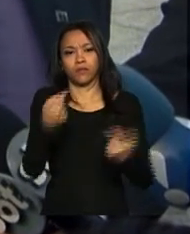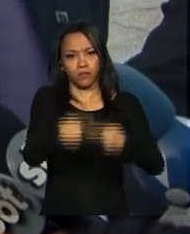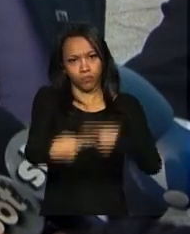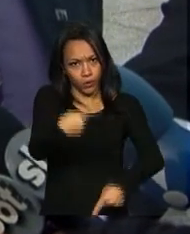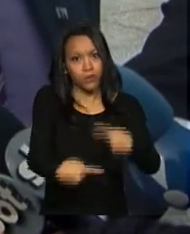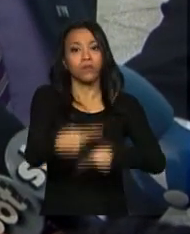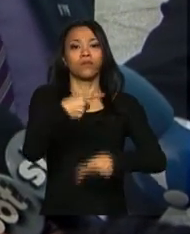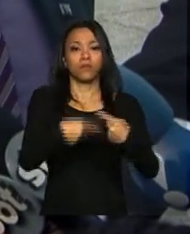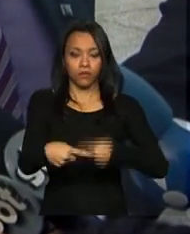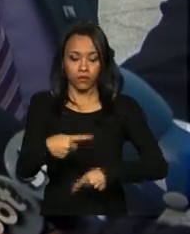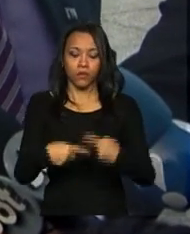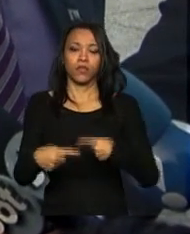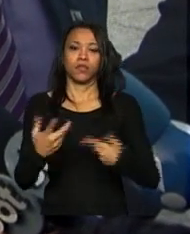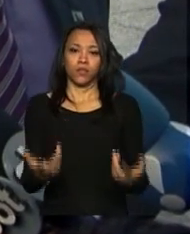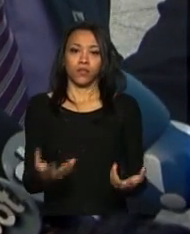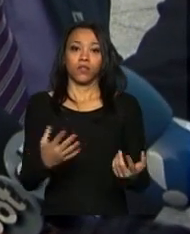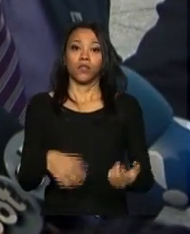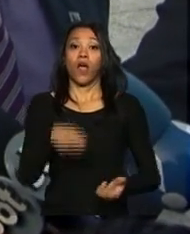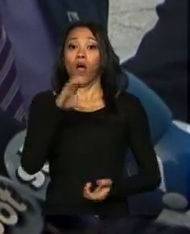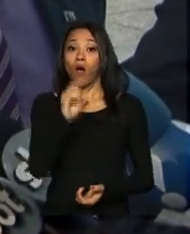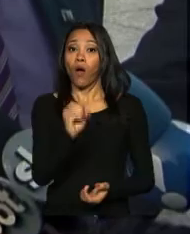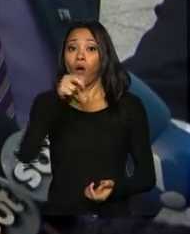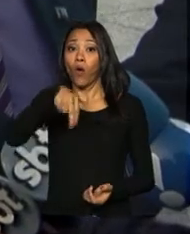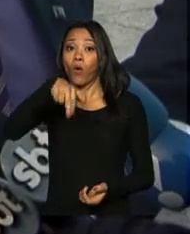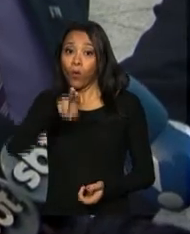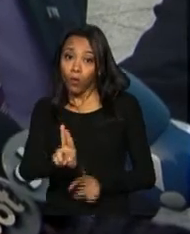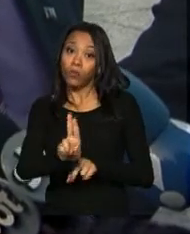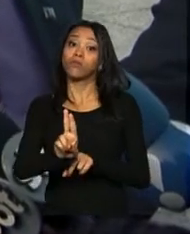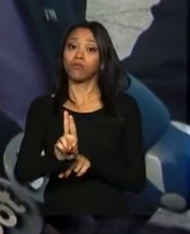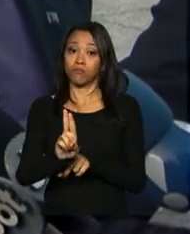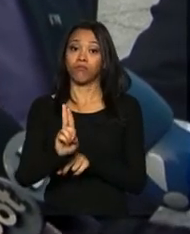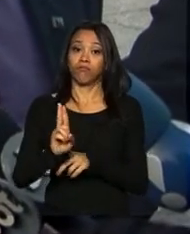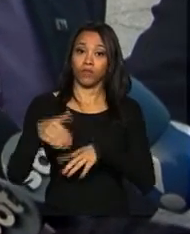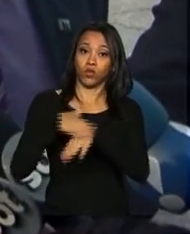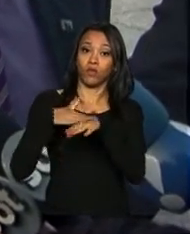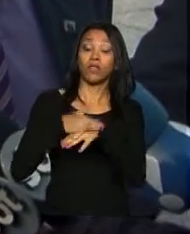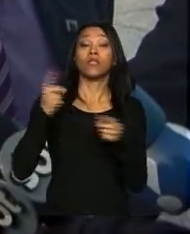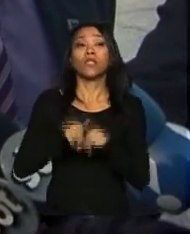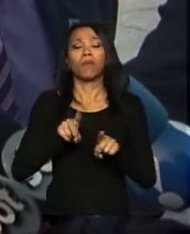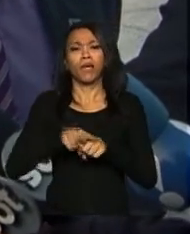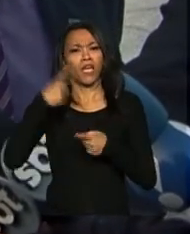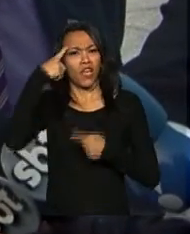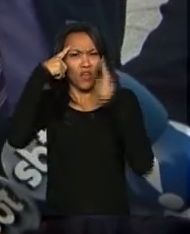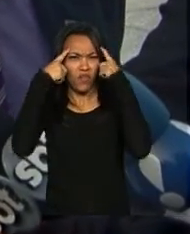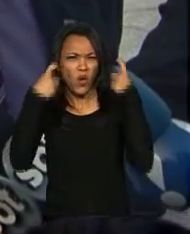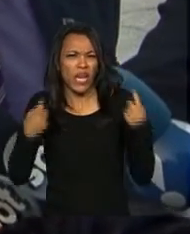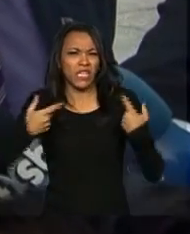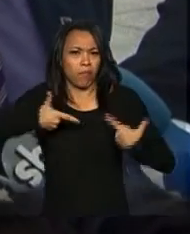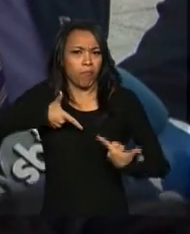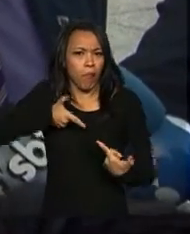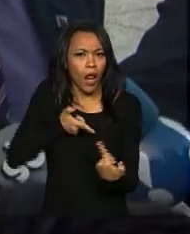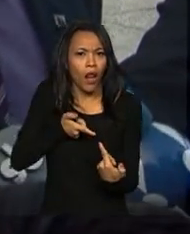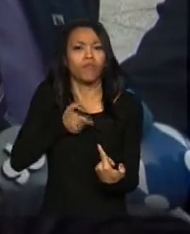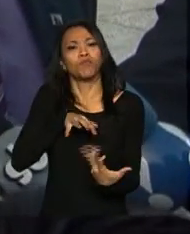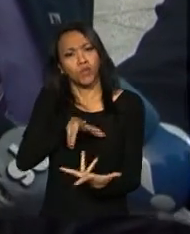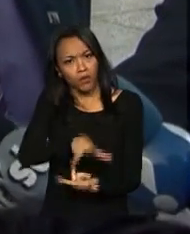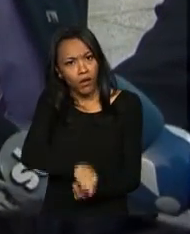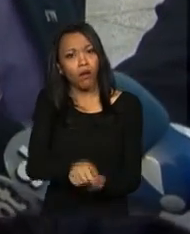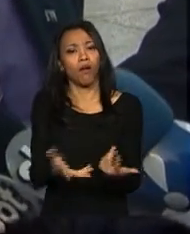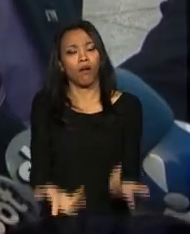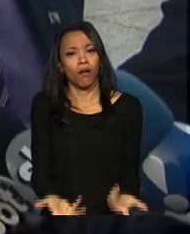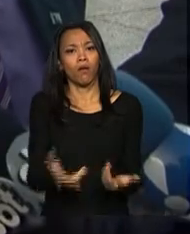globais, Nações Unidas e questões de terrorismo mundial. E